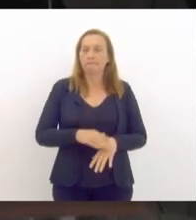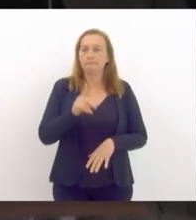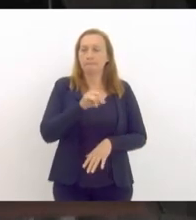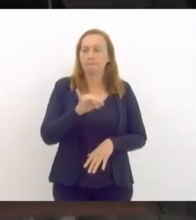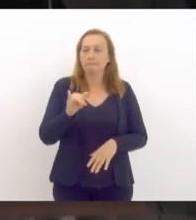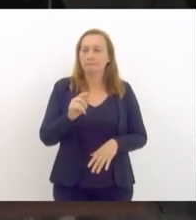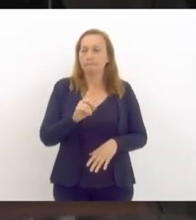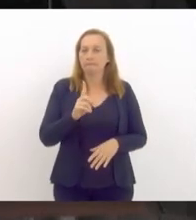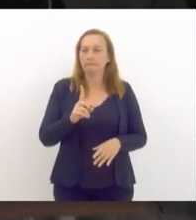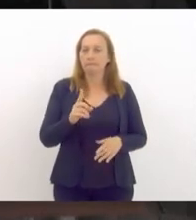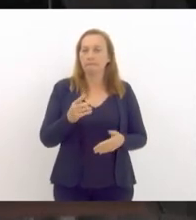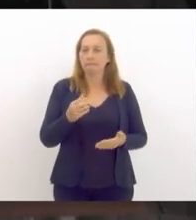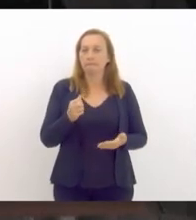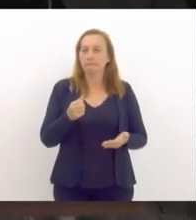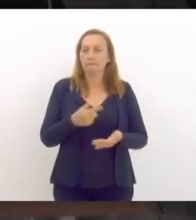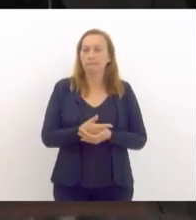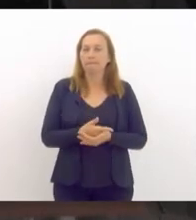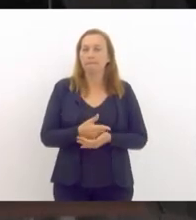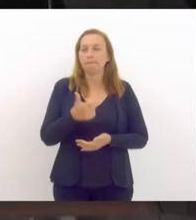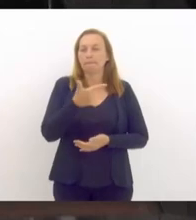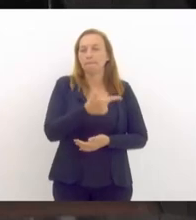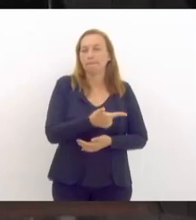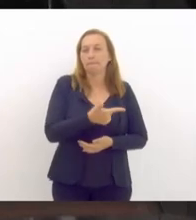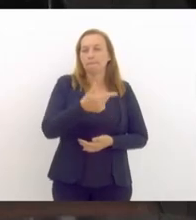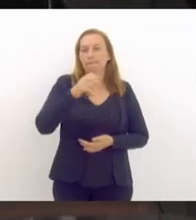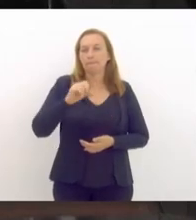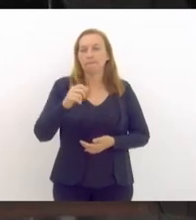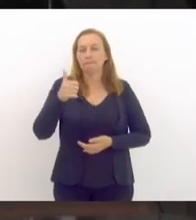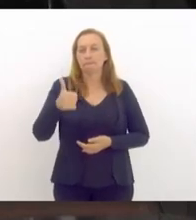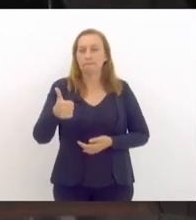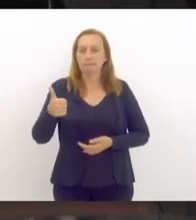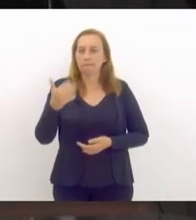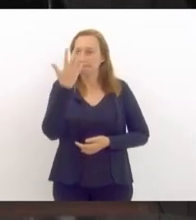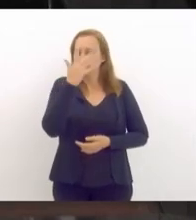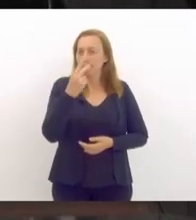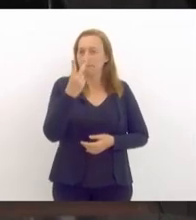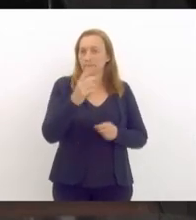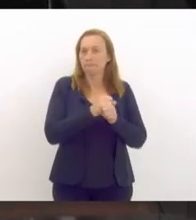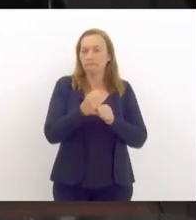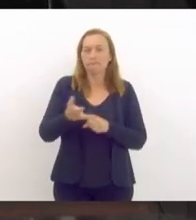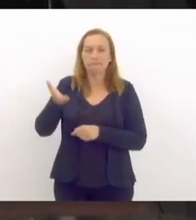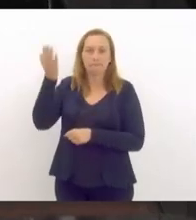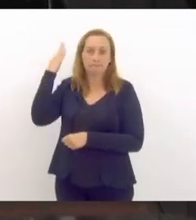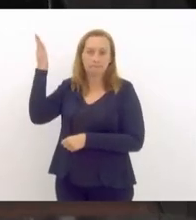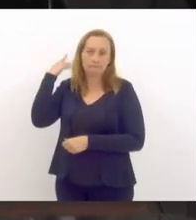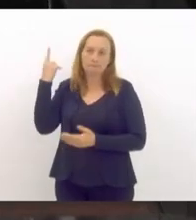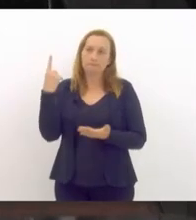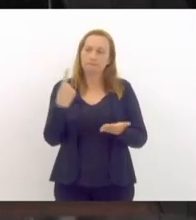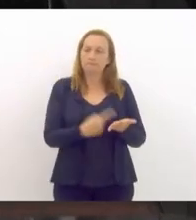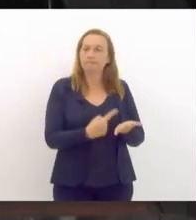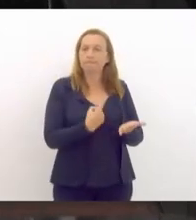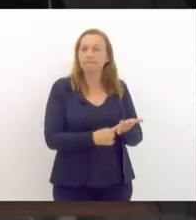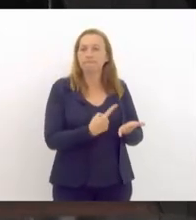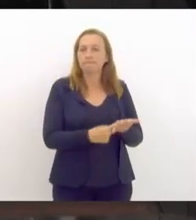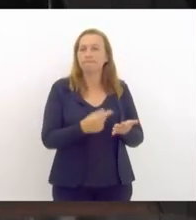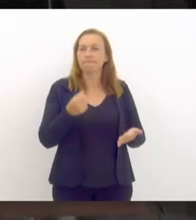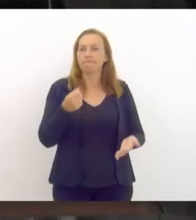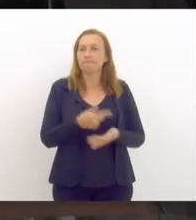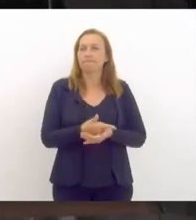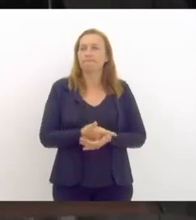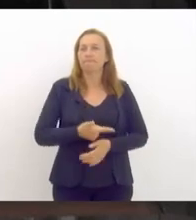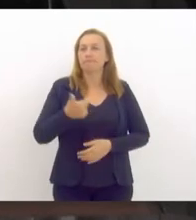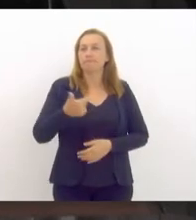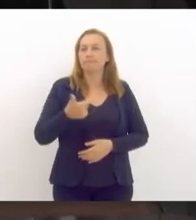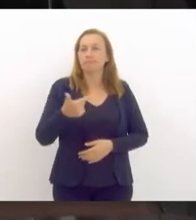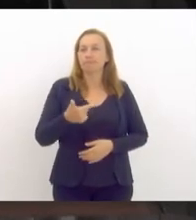em 2021 em fevereiro de 2021 ou seja dois anos atrás o acordo previa o pagamento da segunda